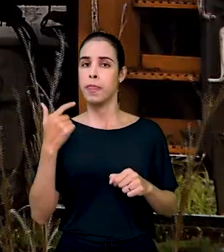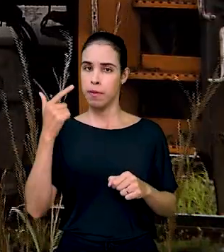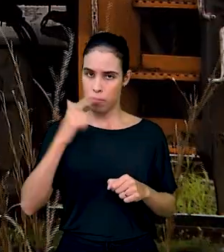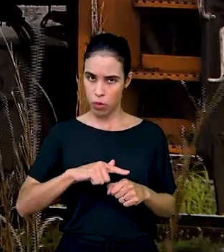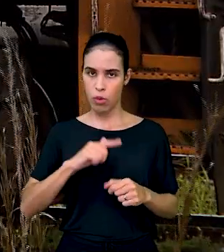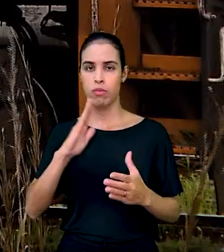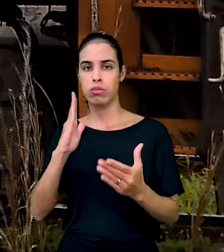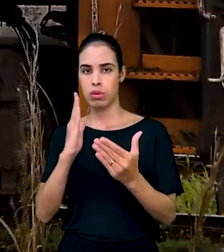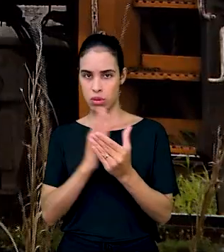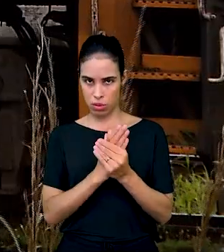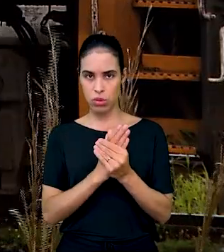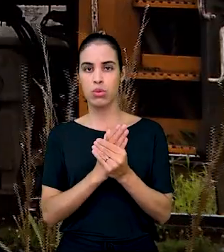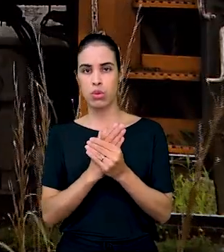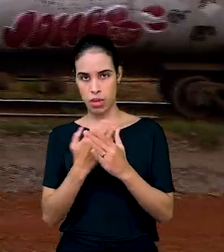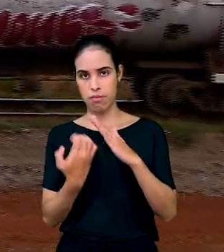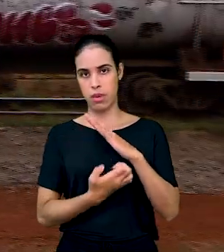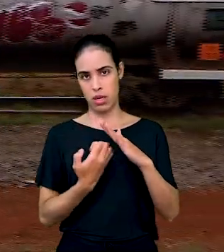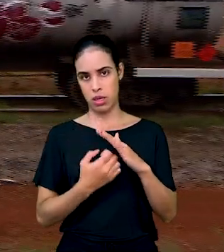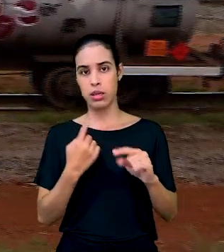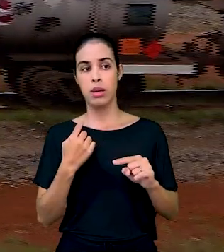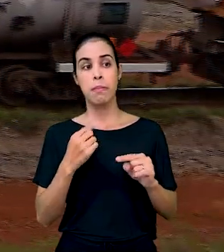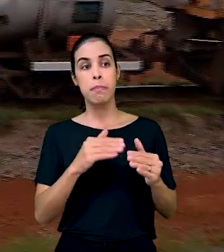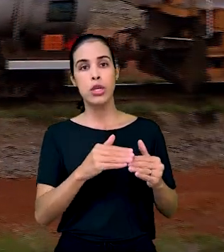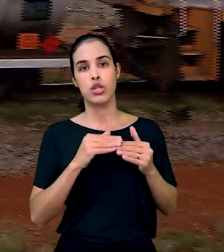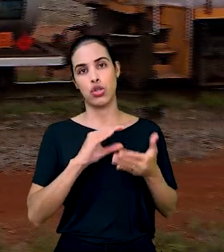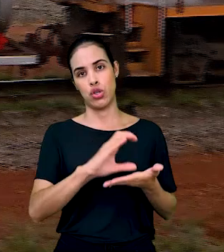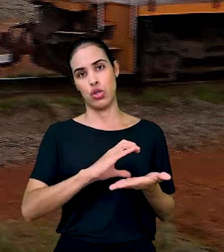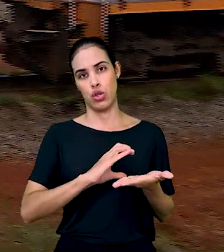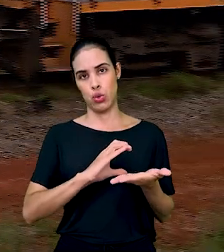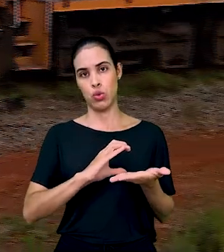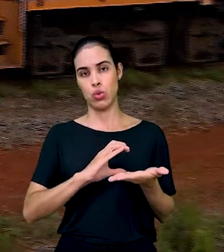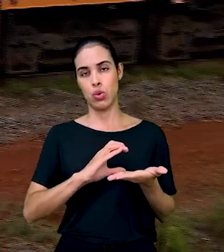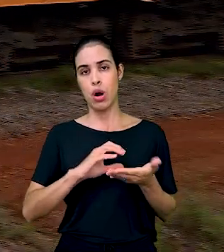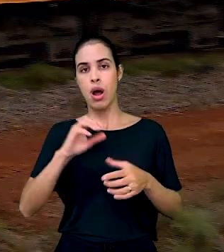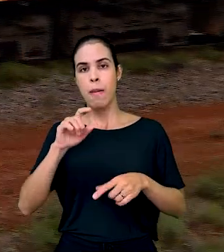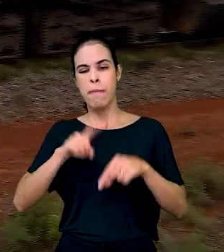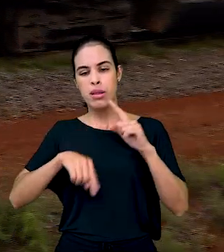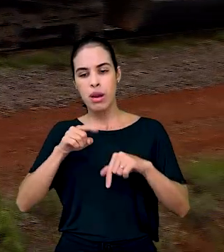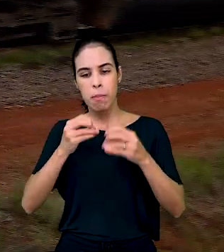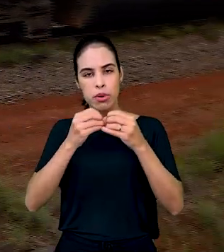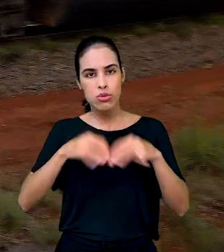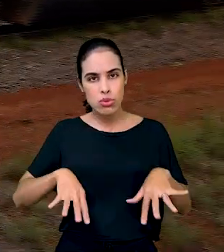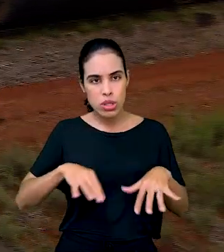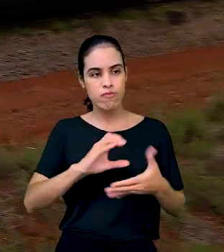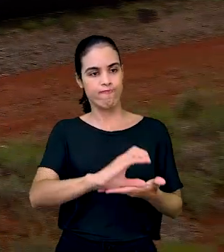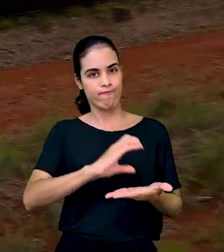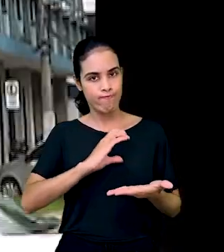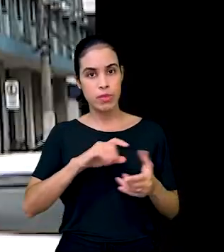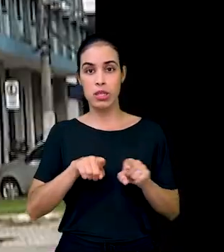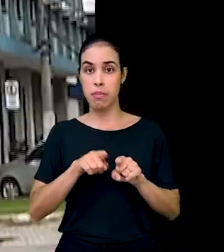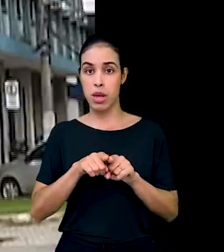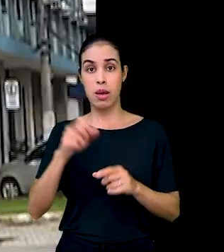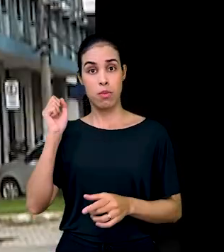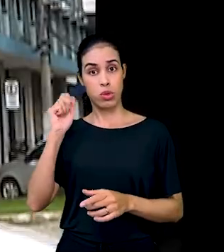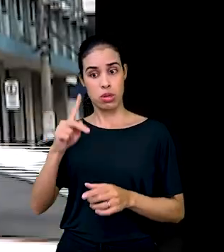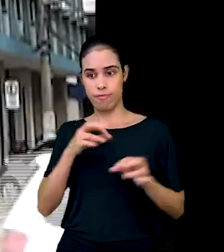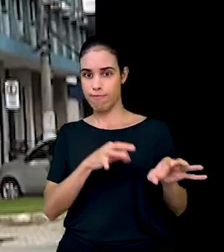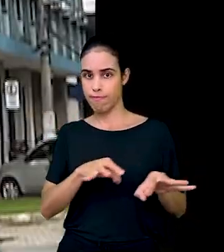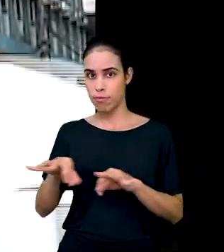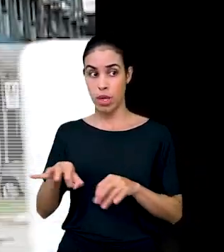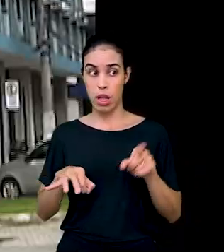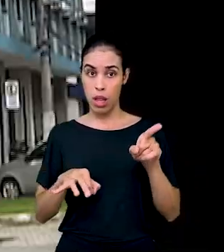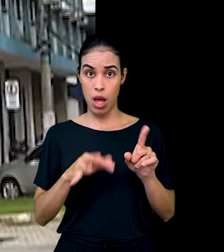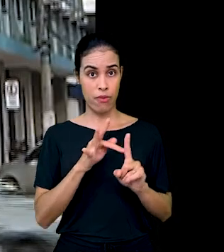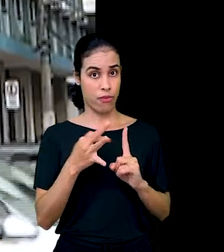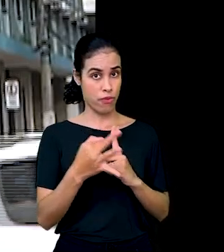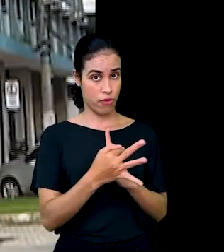segunda ação na Justiça Trabalhista, ele pediu indenização por danos materiais e pensão vitalícia. O pedido não foi